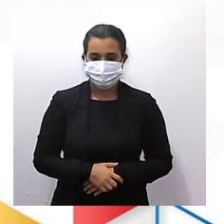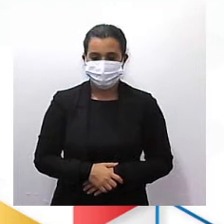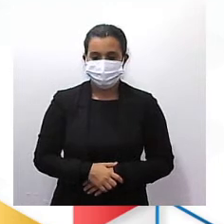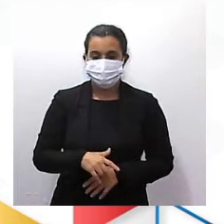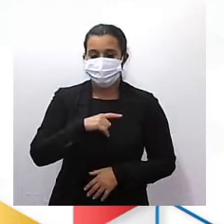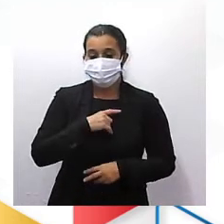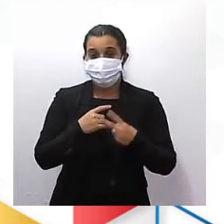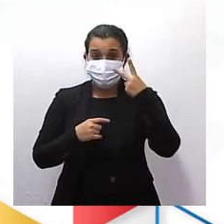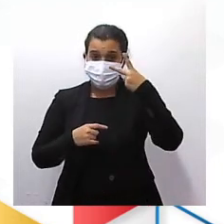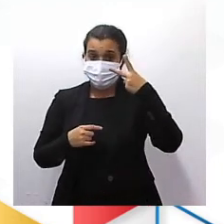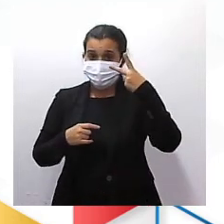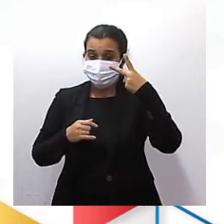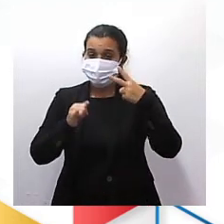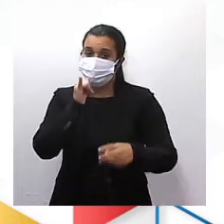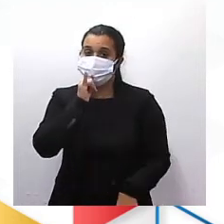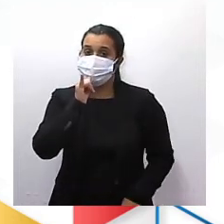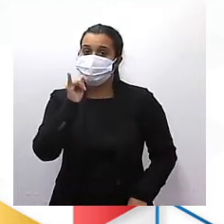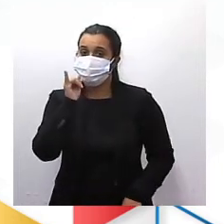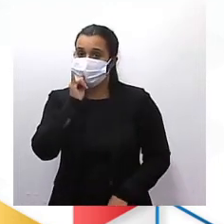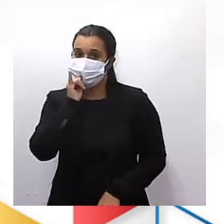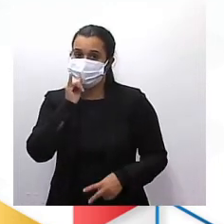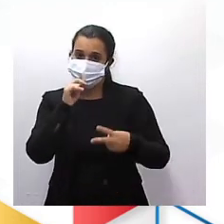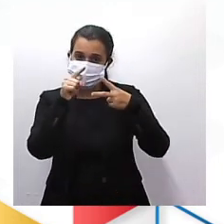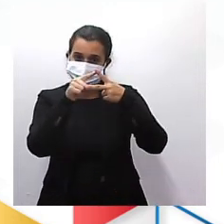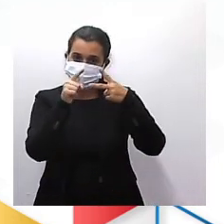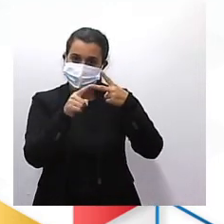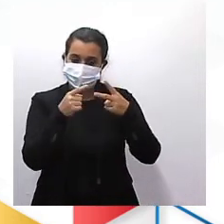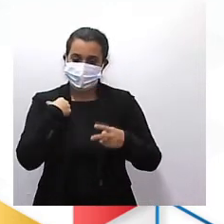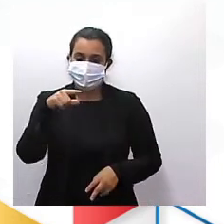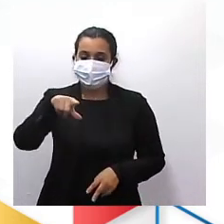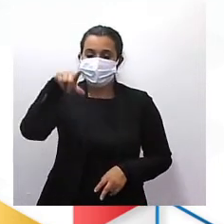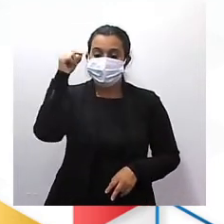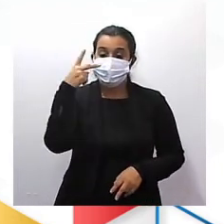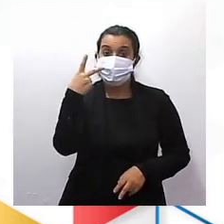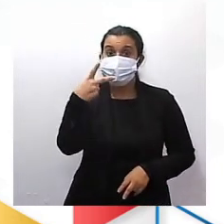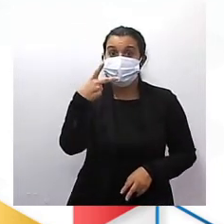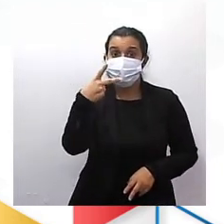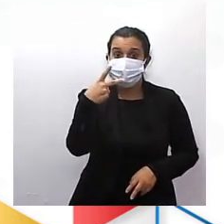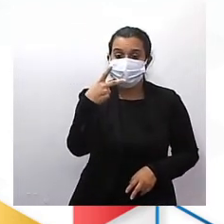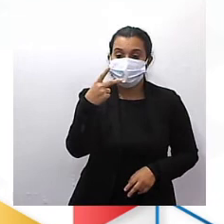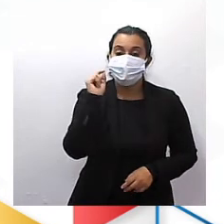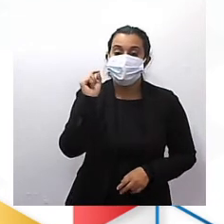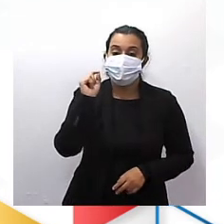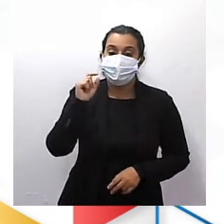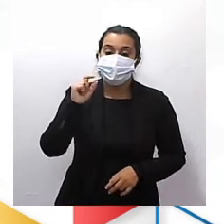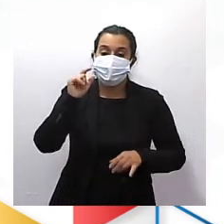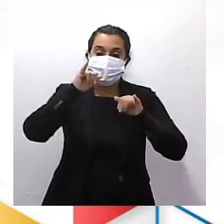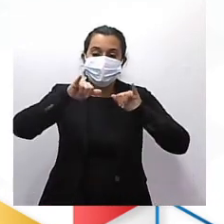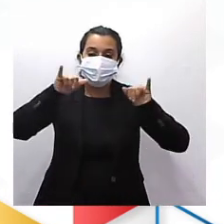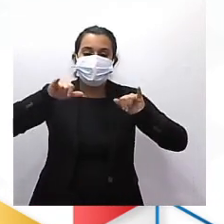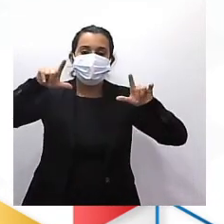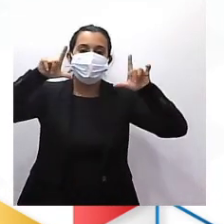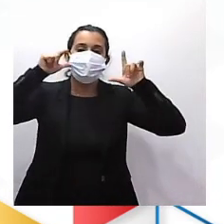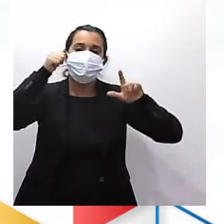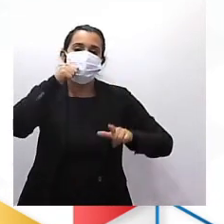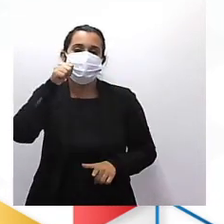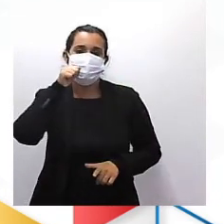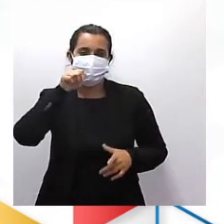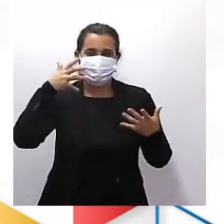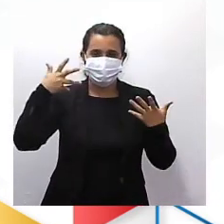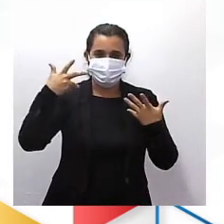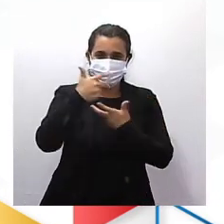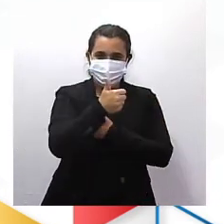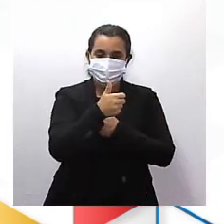2 exemplos e eu escolhi 2 personagens que eu gosto bastante, que é a Wonder Woman, a Mulher Maravilha, and the